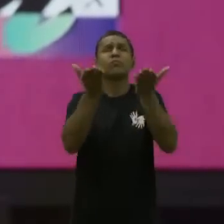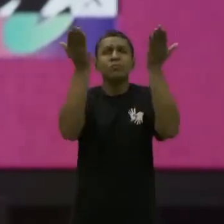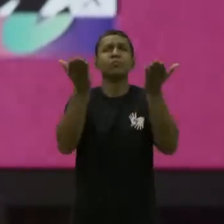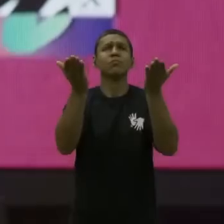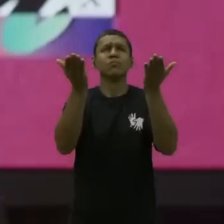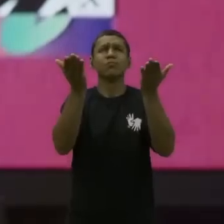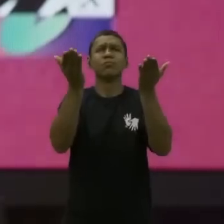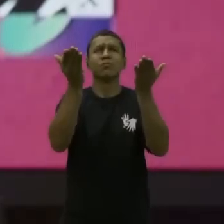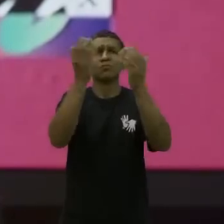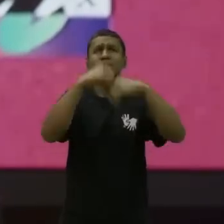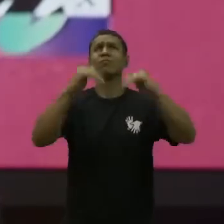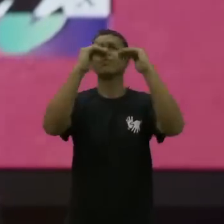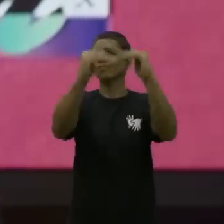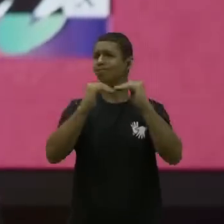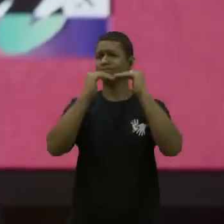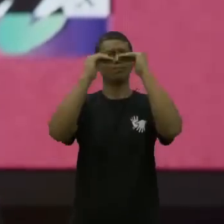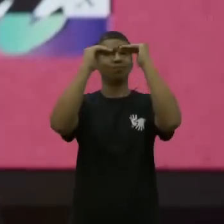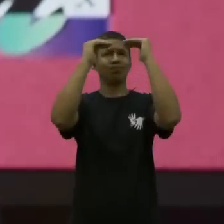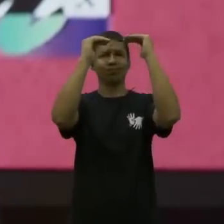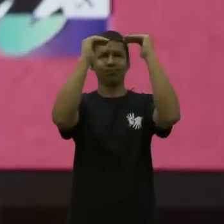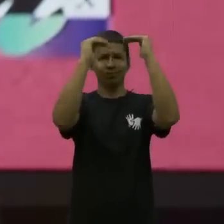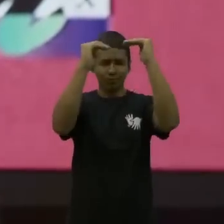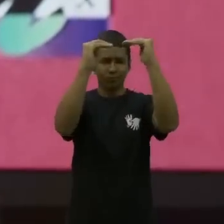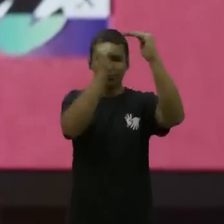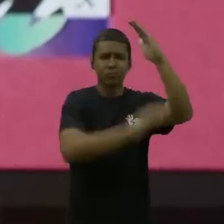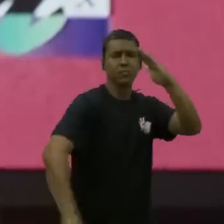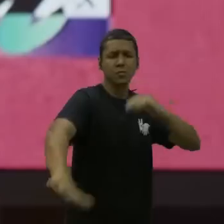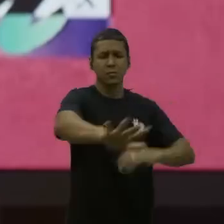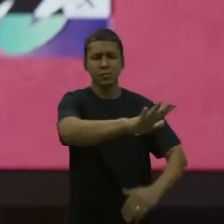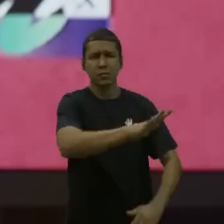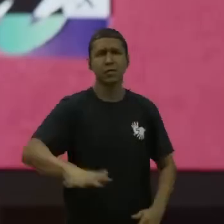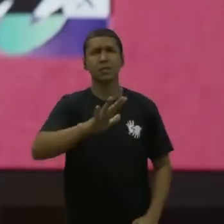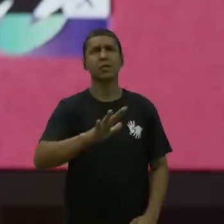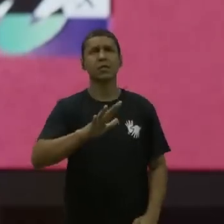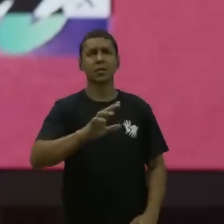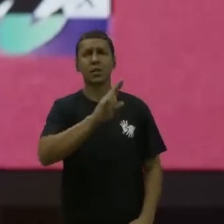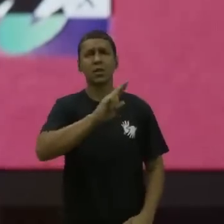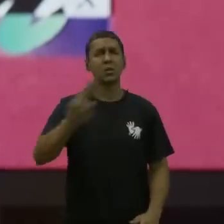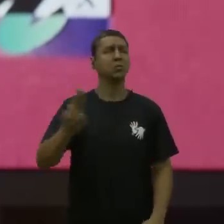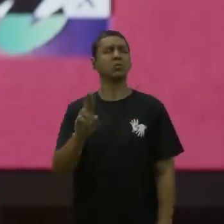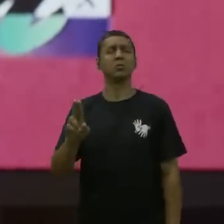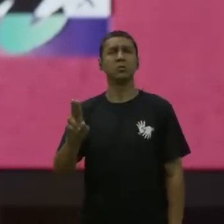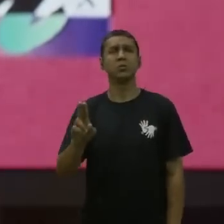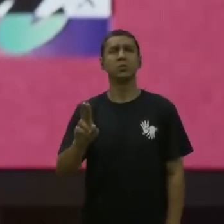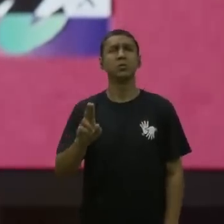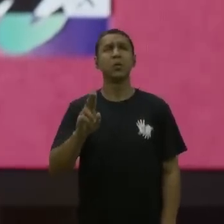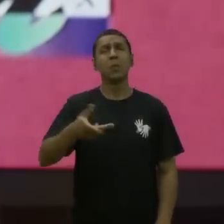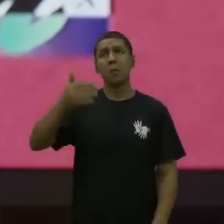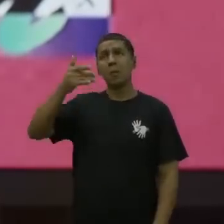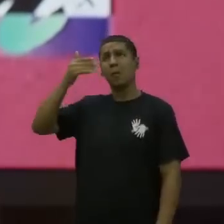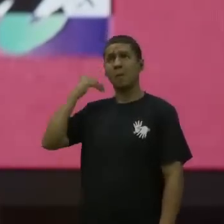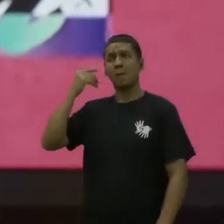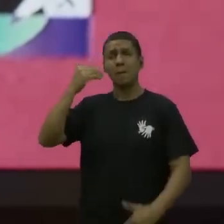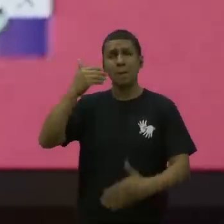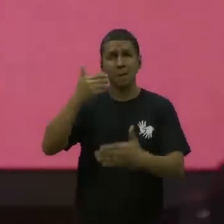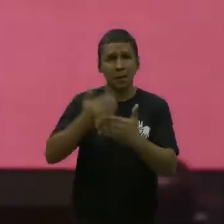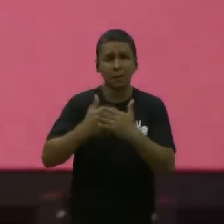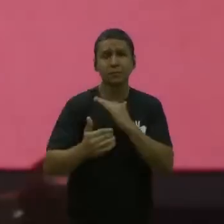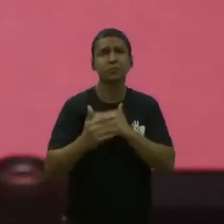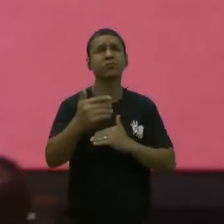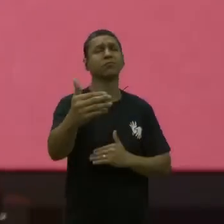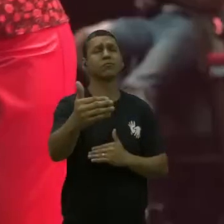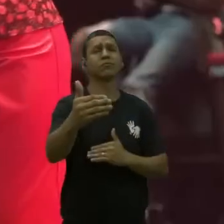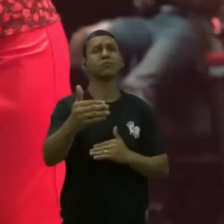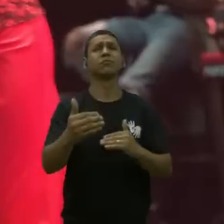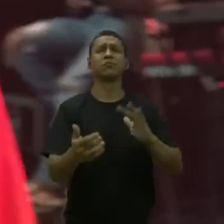alturas, acima de principados, potestades, dominadores, que tem nome ou que se nomeiam no presente ou no porvir. E